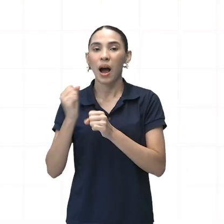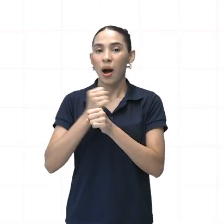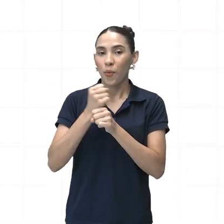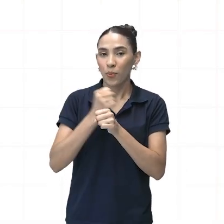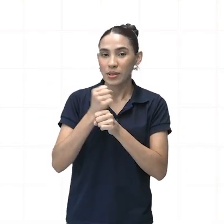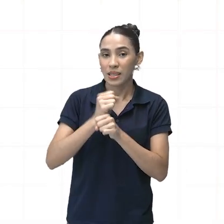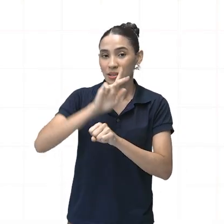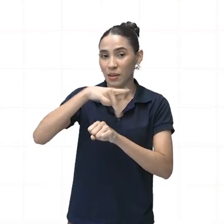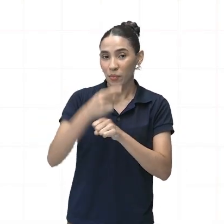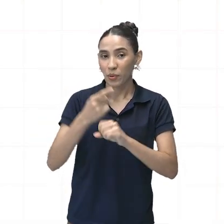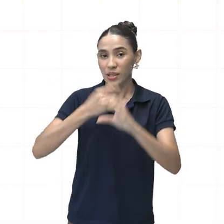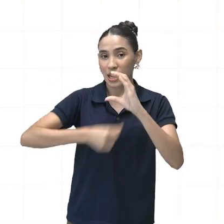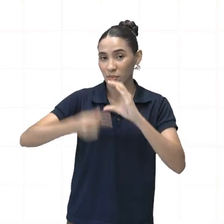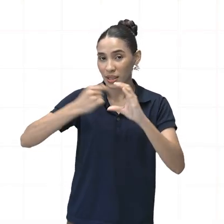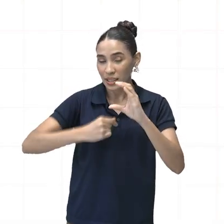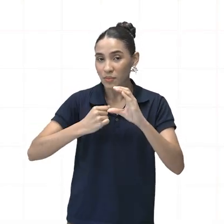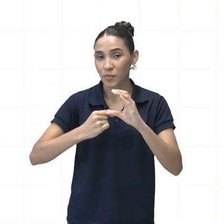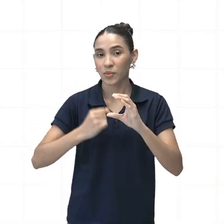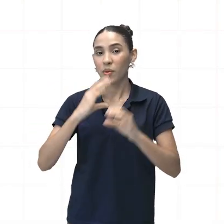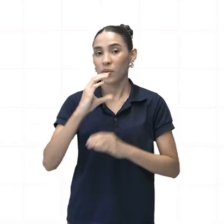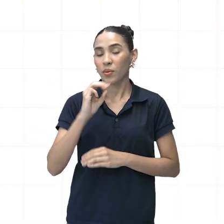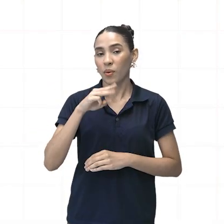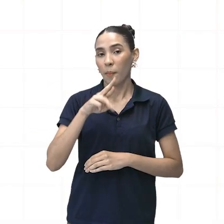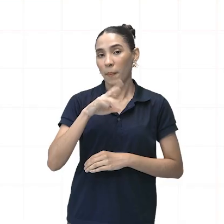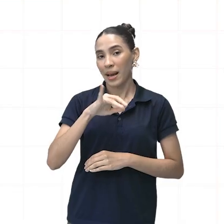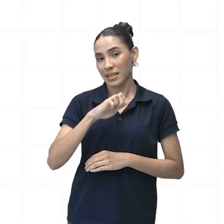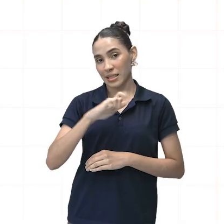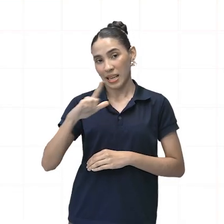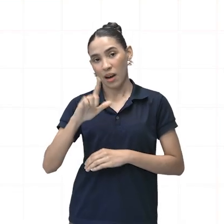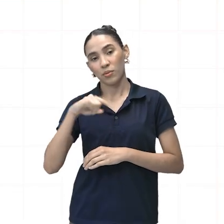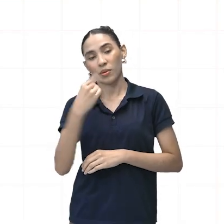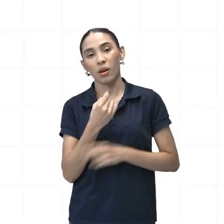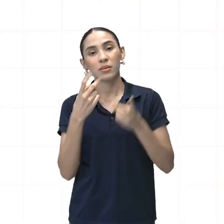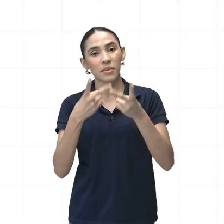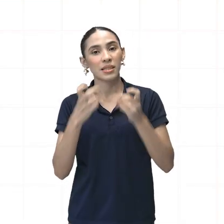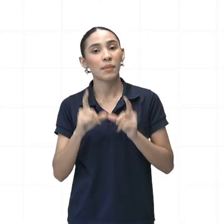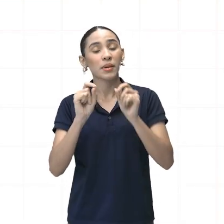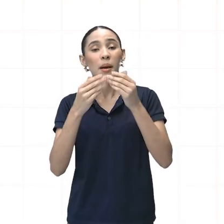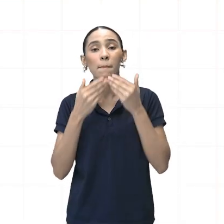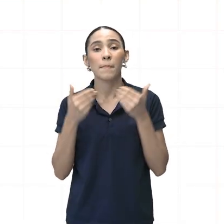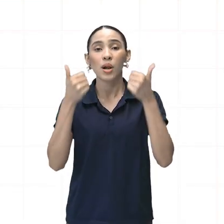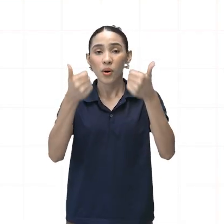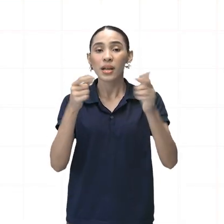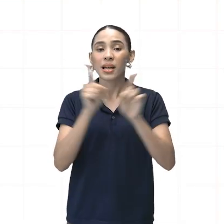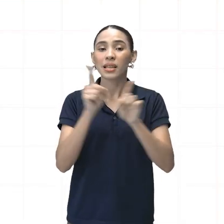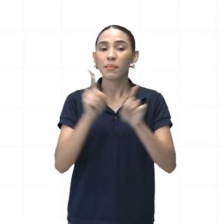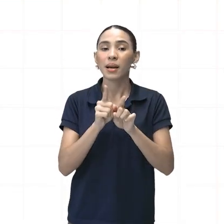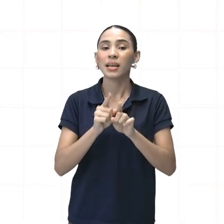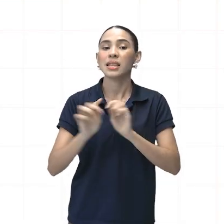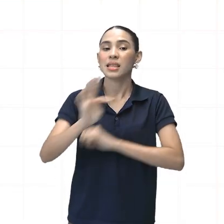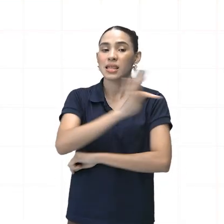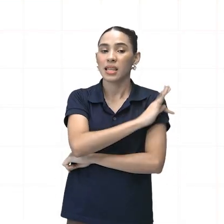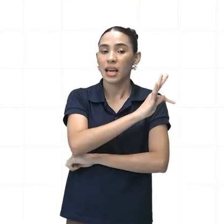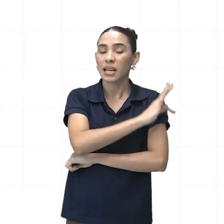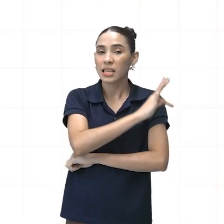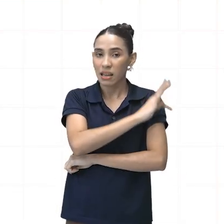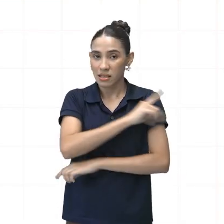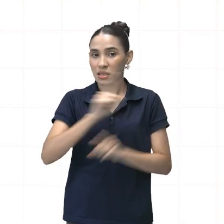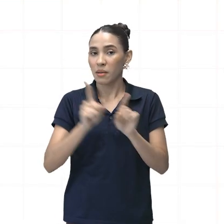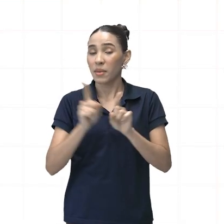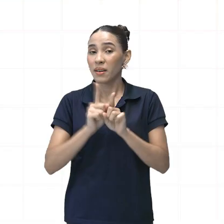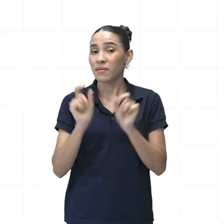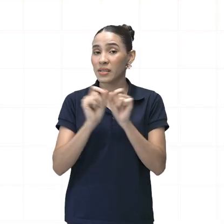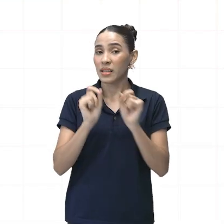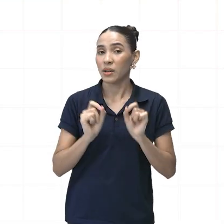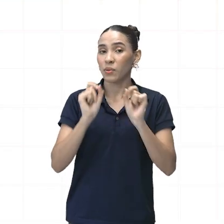anos após o capitalismo comercial, a gente observa o surgimento, a melhoria, né, de técnicas, e essas técnicas